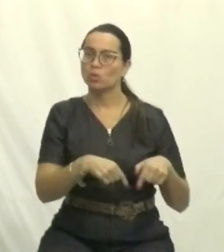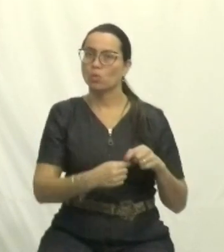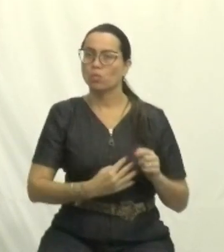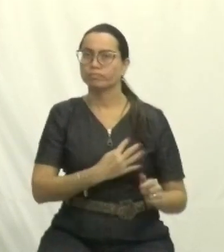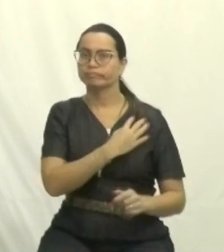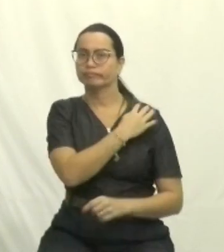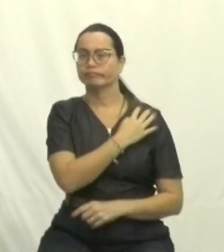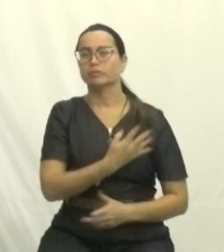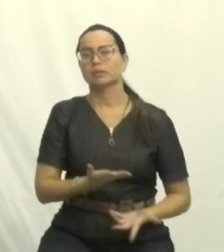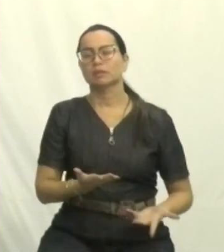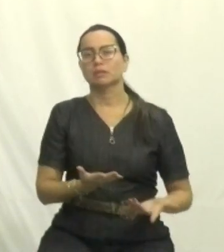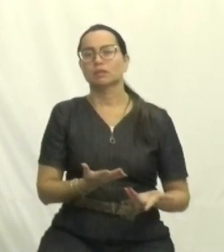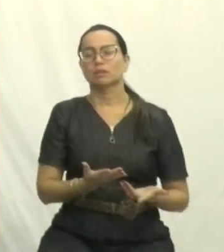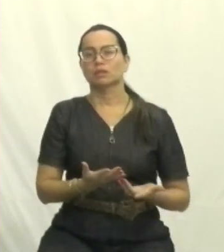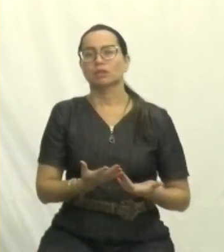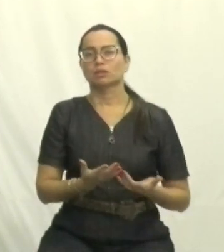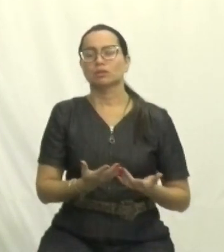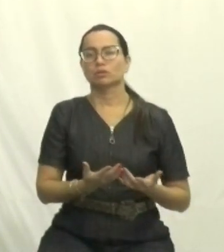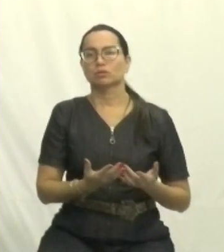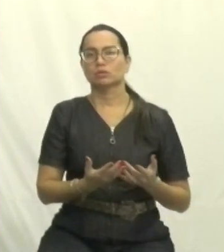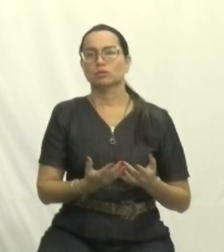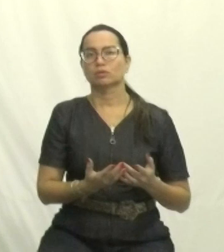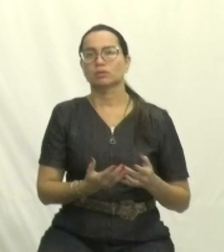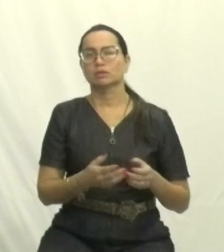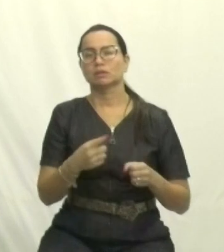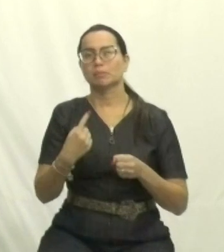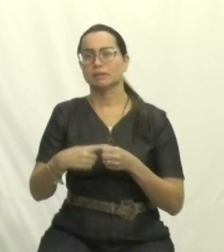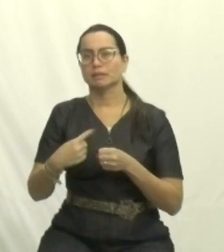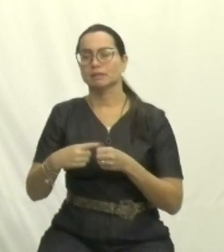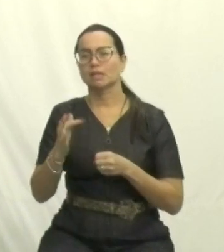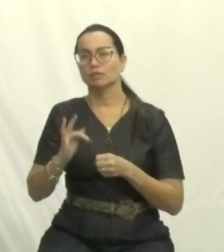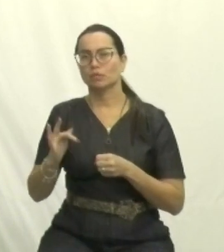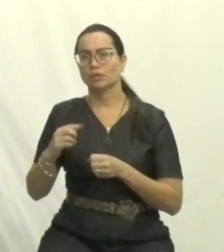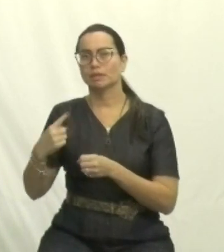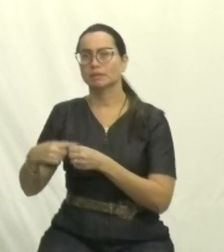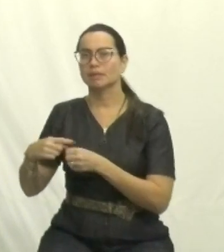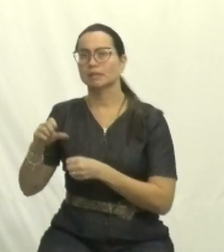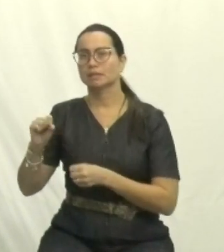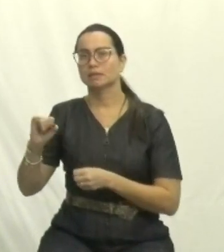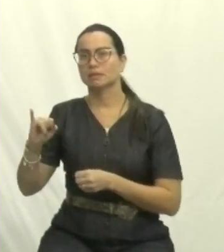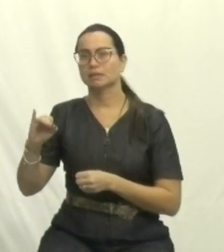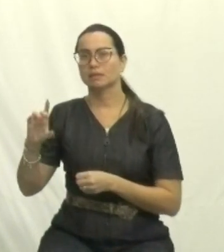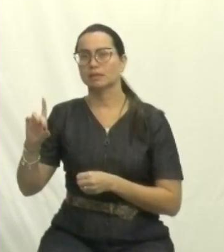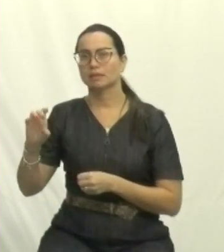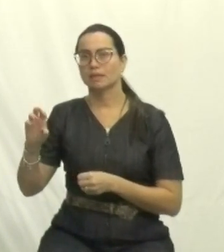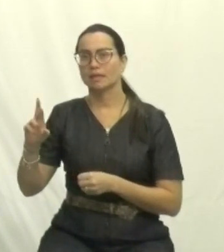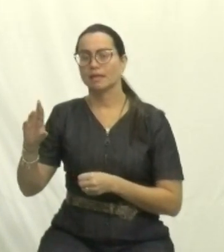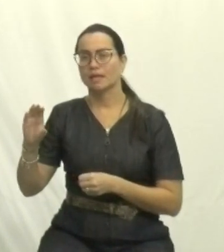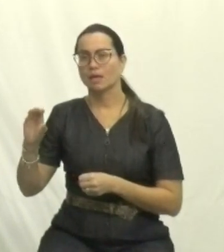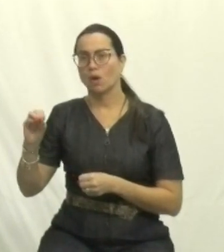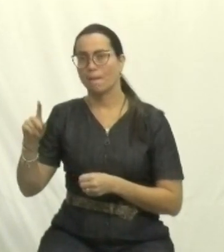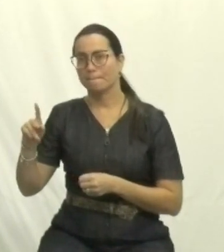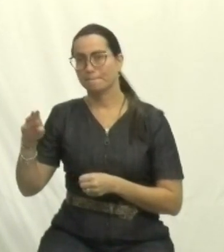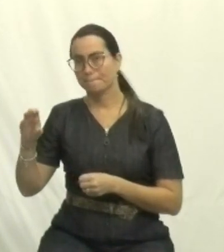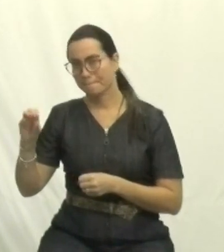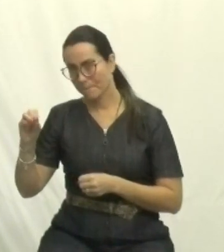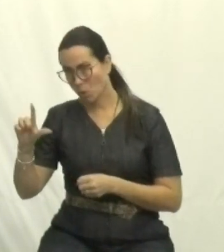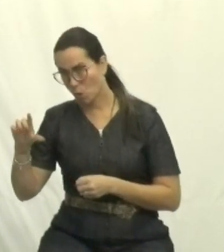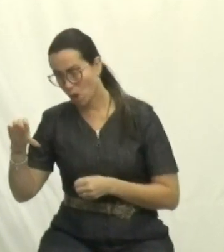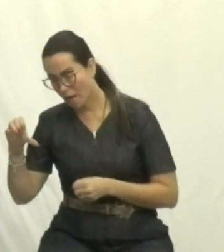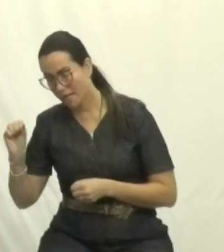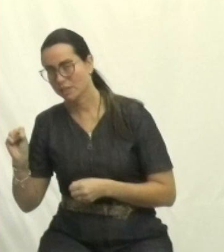de Criciúma, a cidade de Forquilinha, a cidade de Siderópolis e Treviso também. Só que Siderópolis a gente tem um